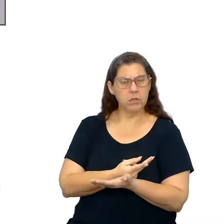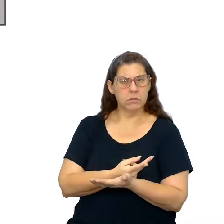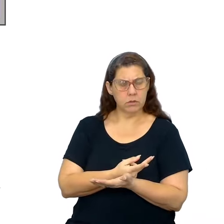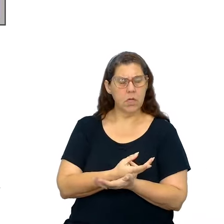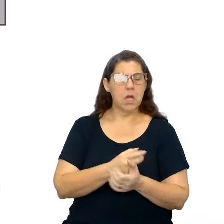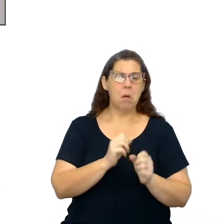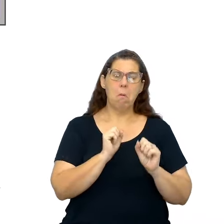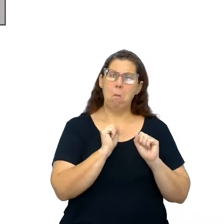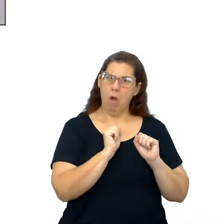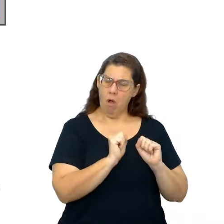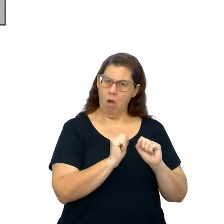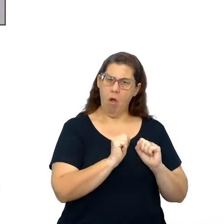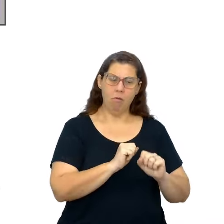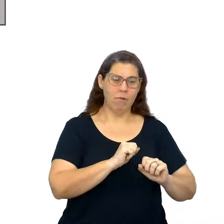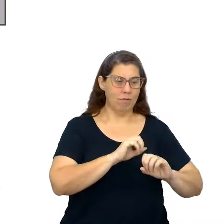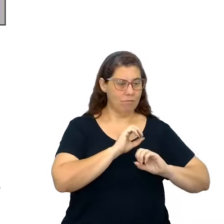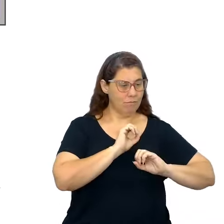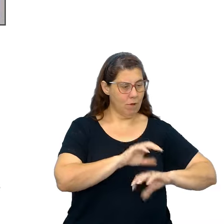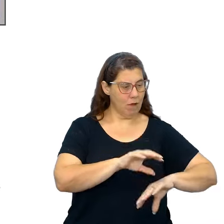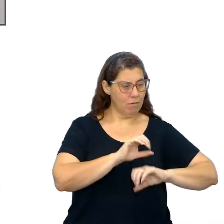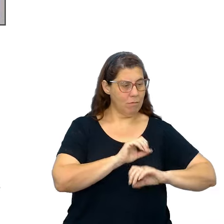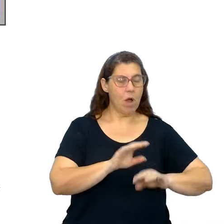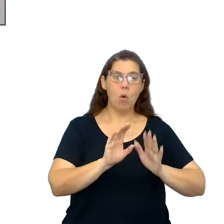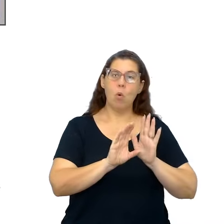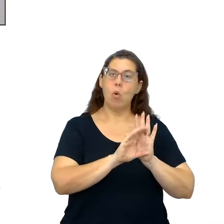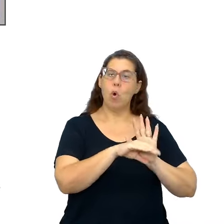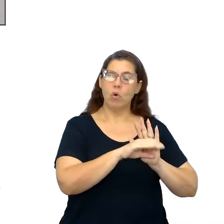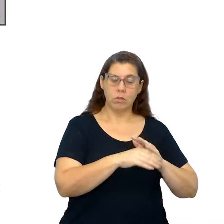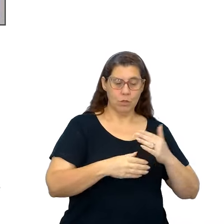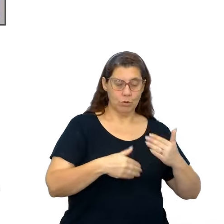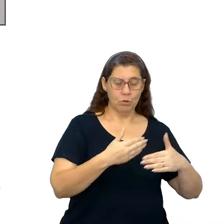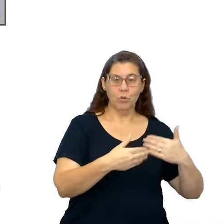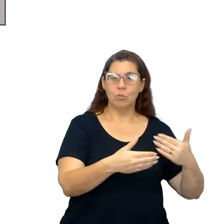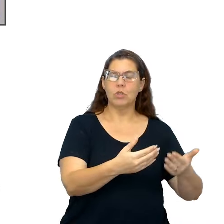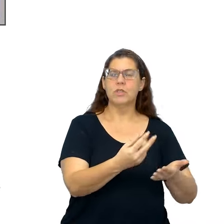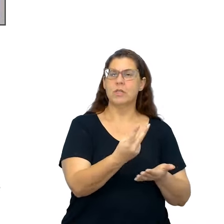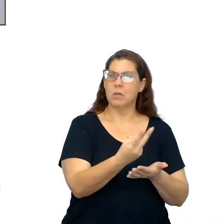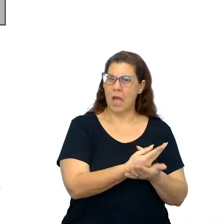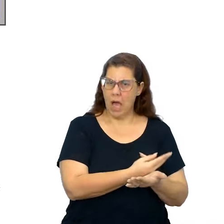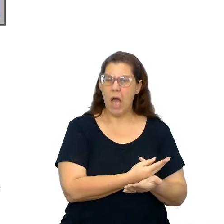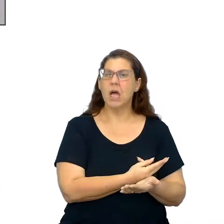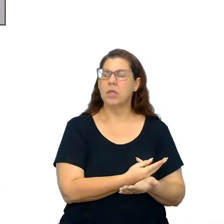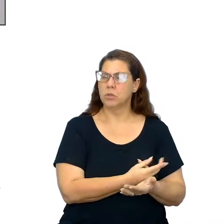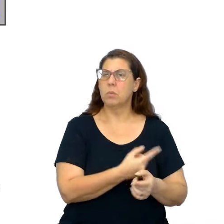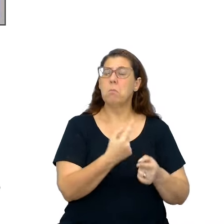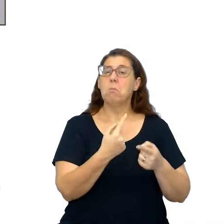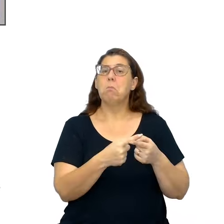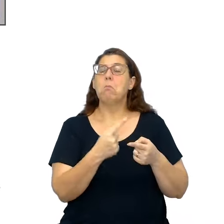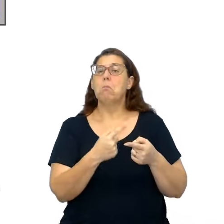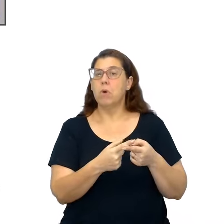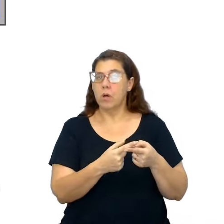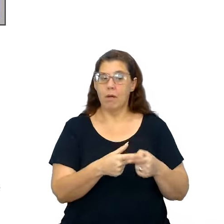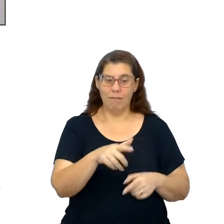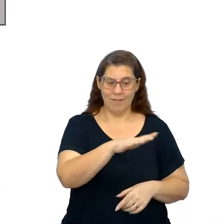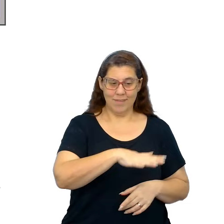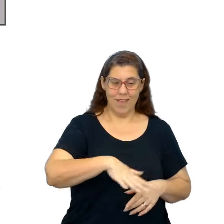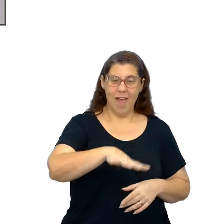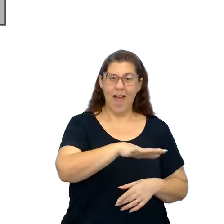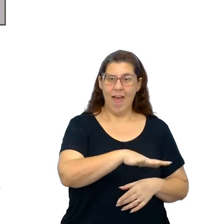nós podemos trabalhar o conceito do processo do erro, né? Por quê? Porque nesse